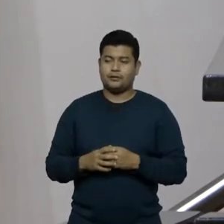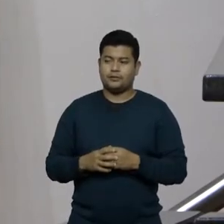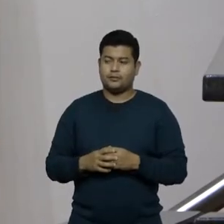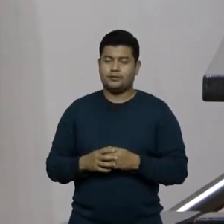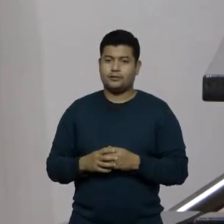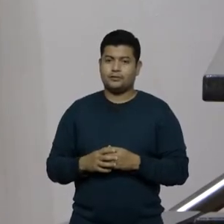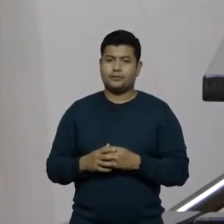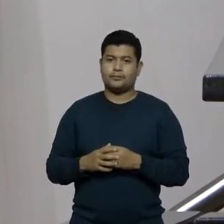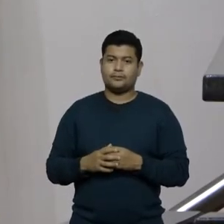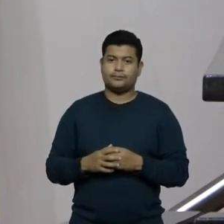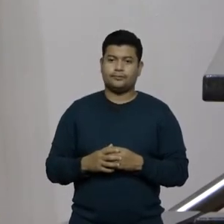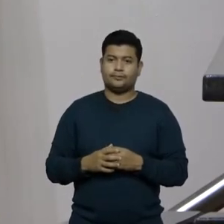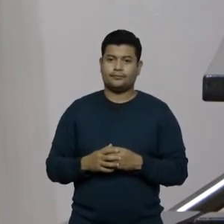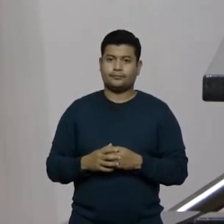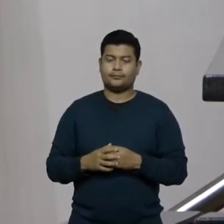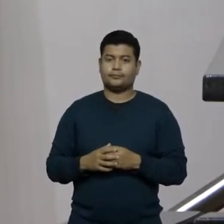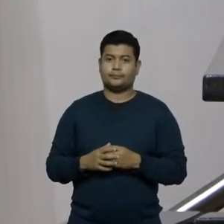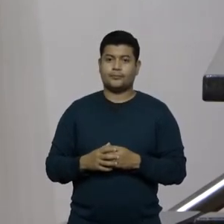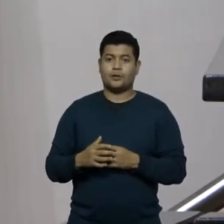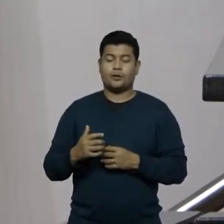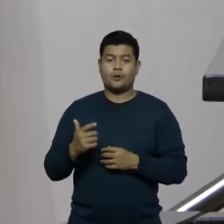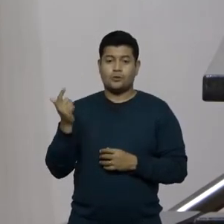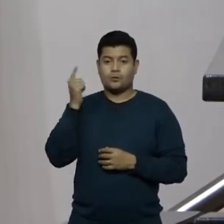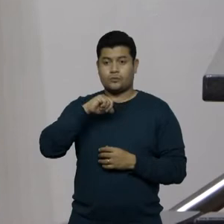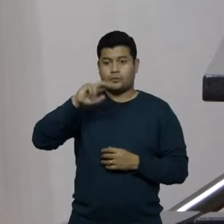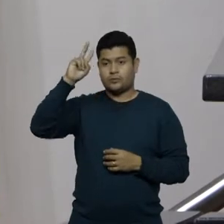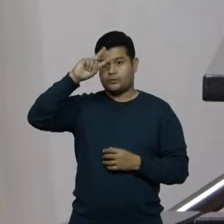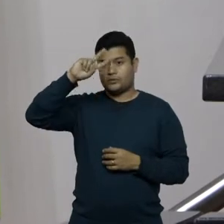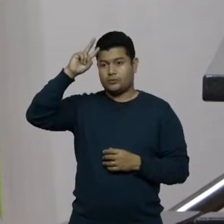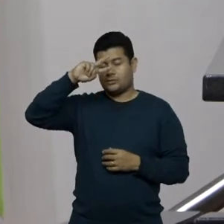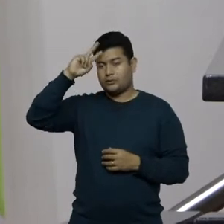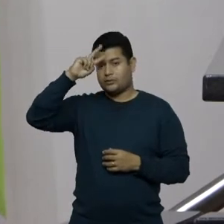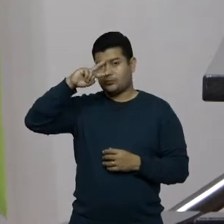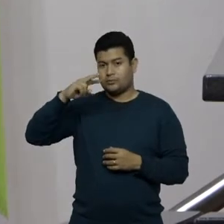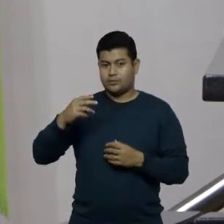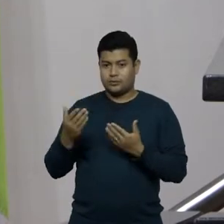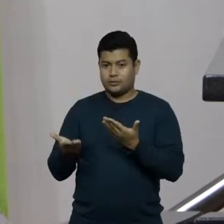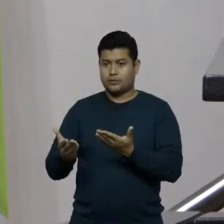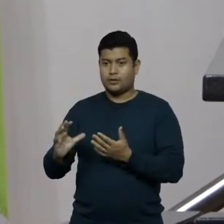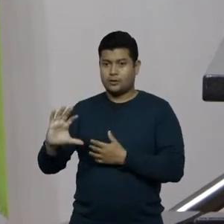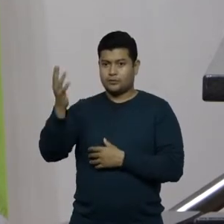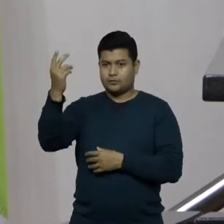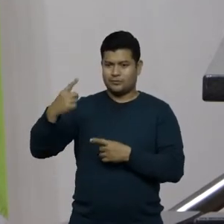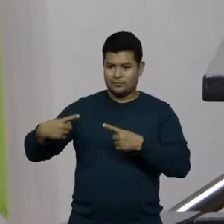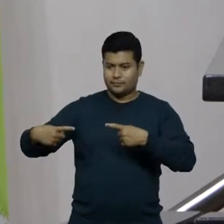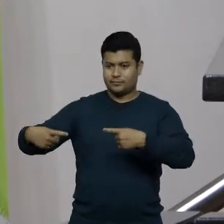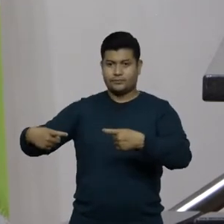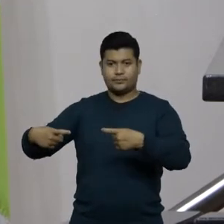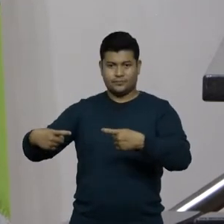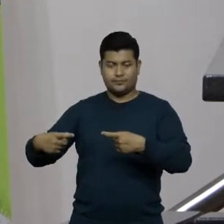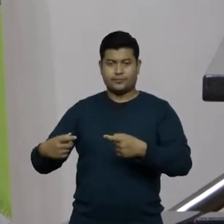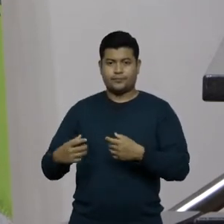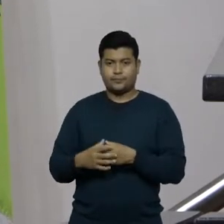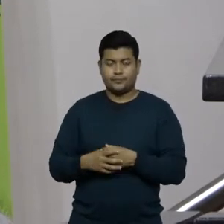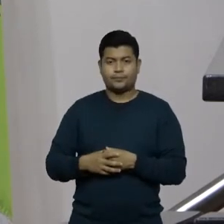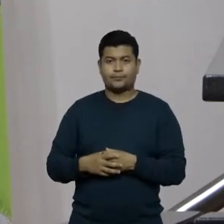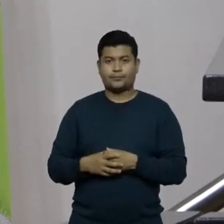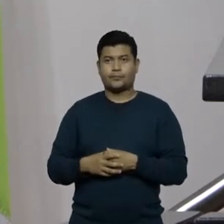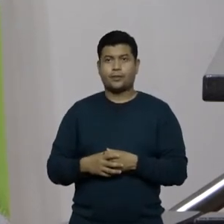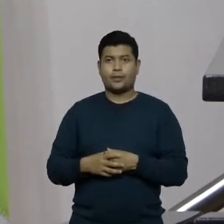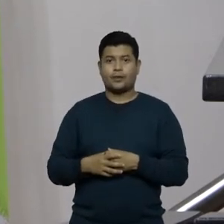o trem para resgatar esse conflito histórico que se deixou